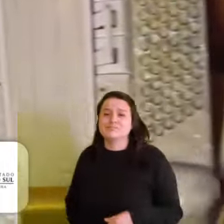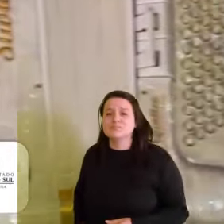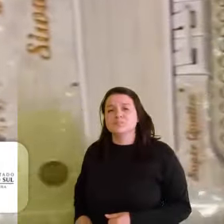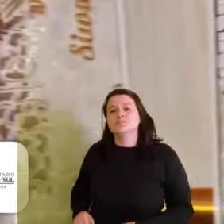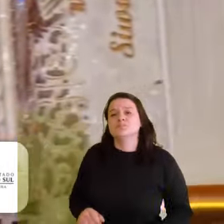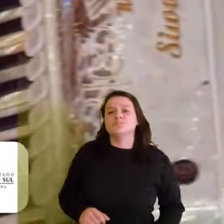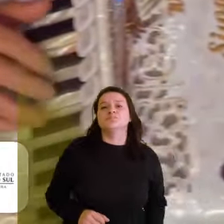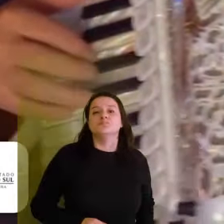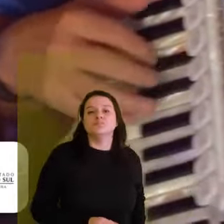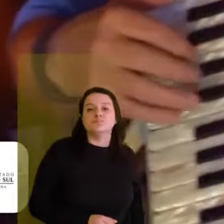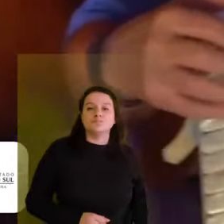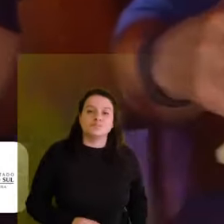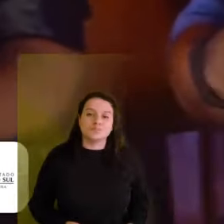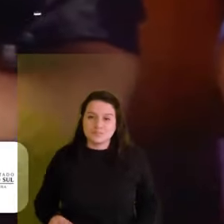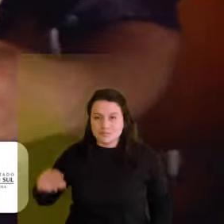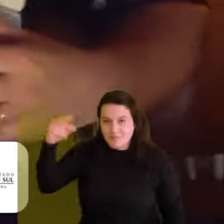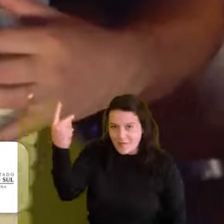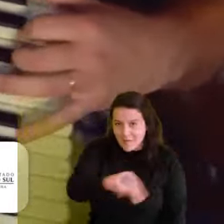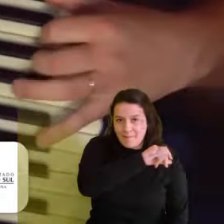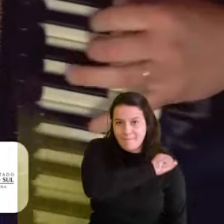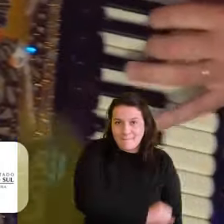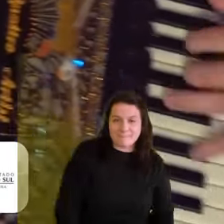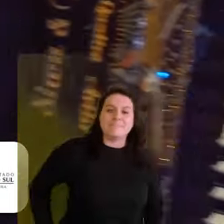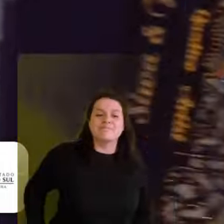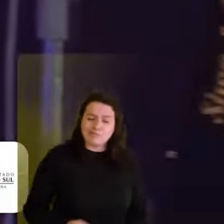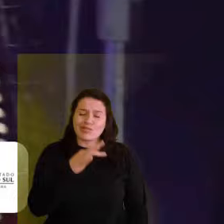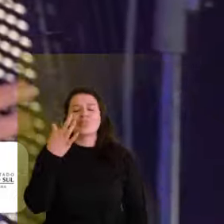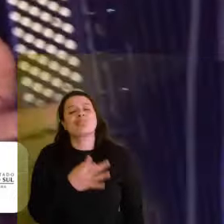Oh, trem. Não é que doeu mesmo?